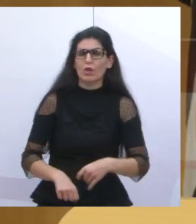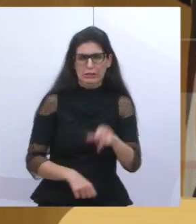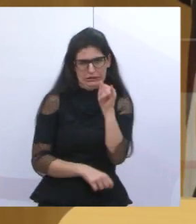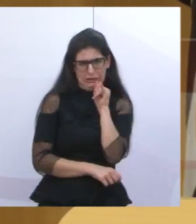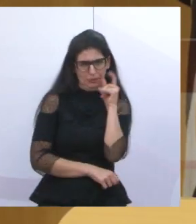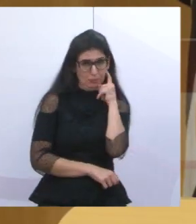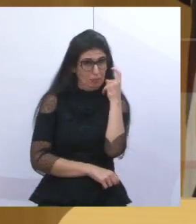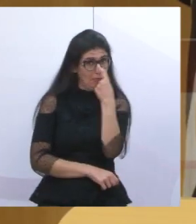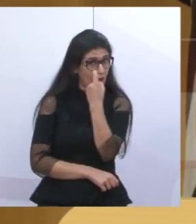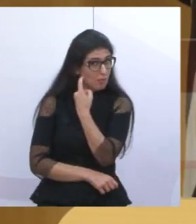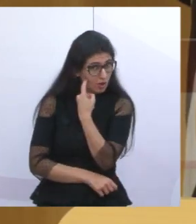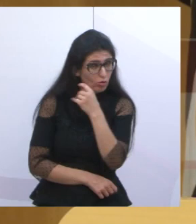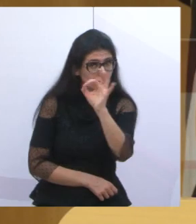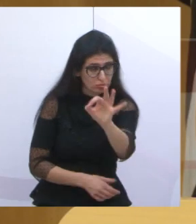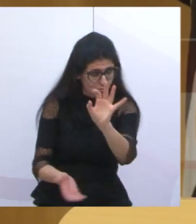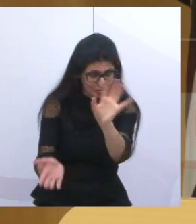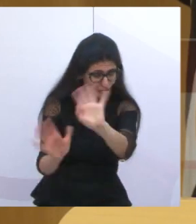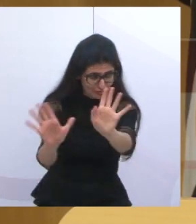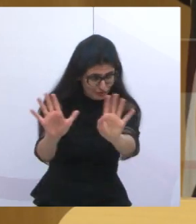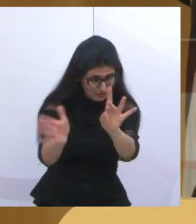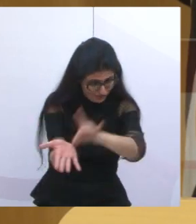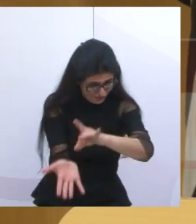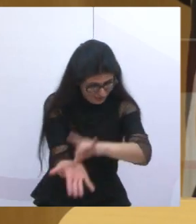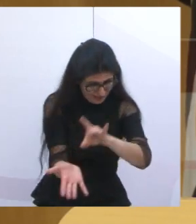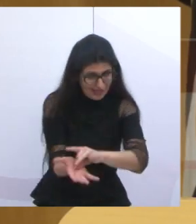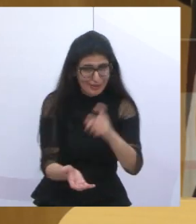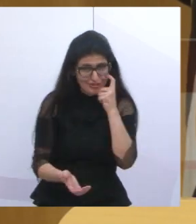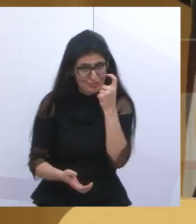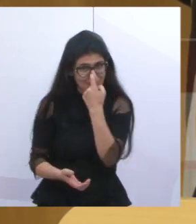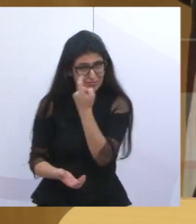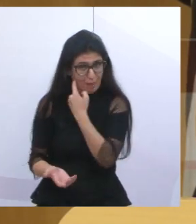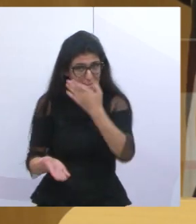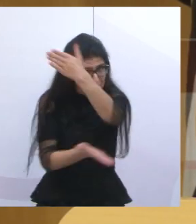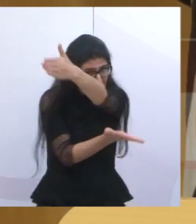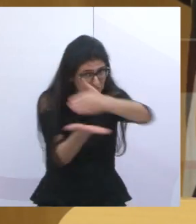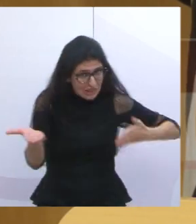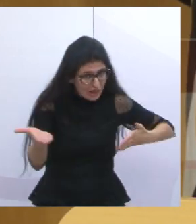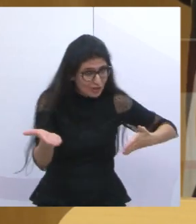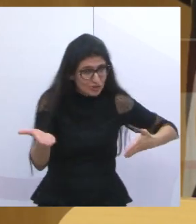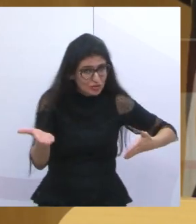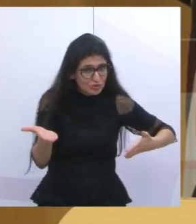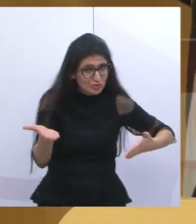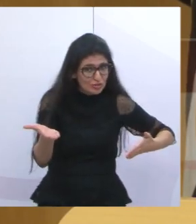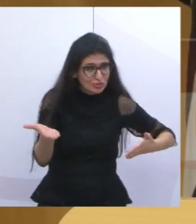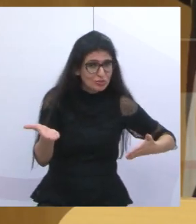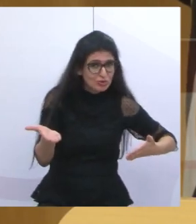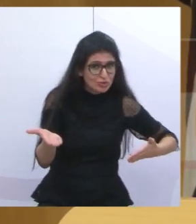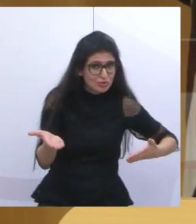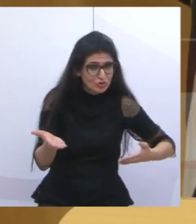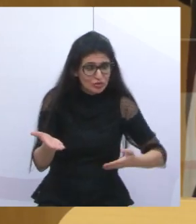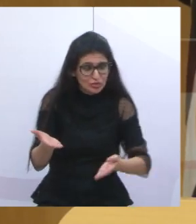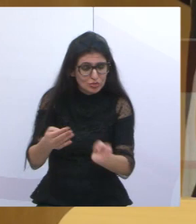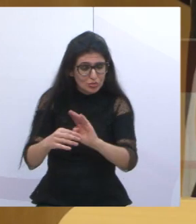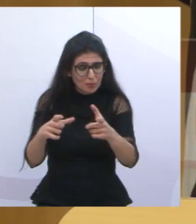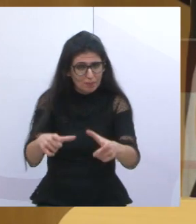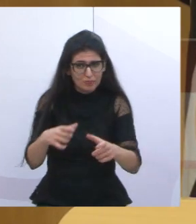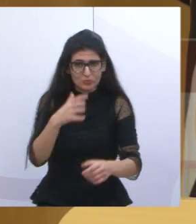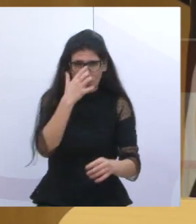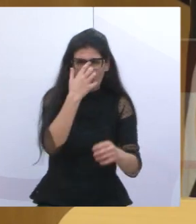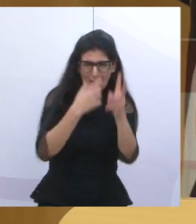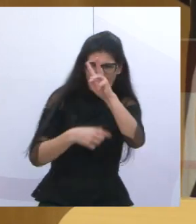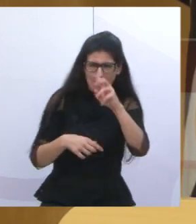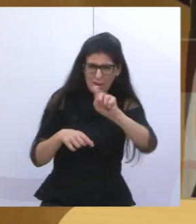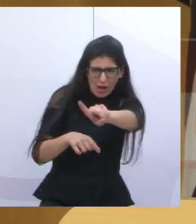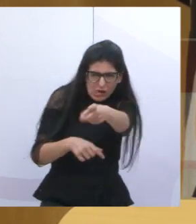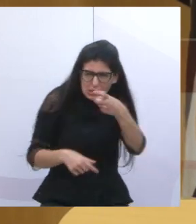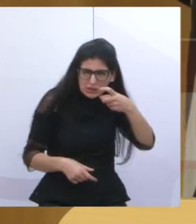Lua, a metade do bairro, vou voltar um pouco atrás, Dr. Telmo de Almeida